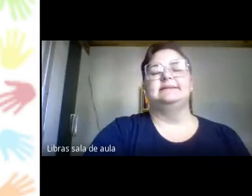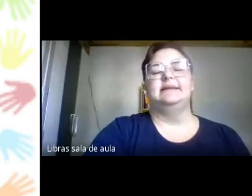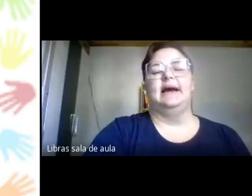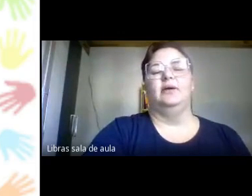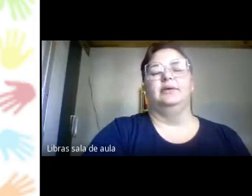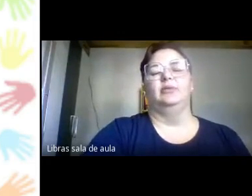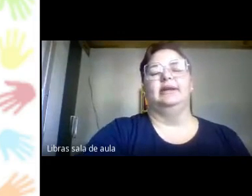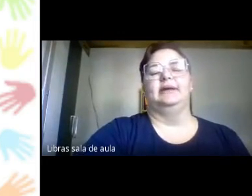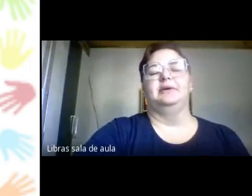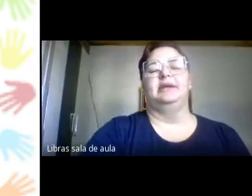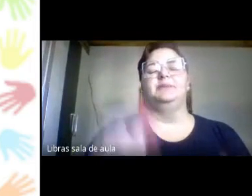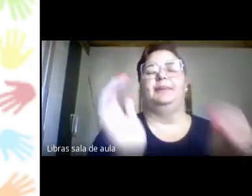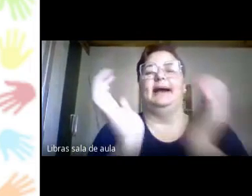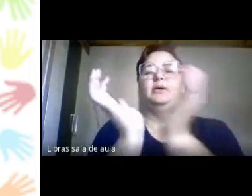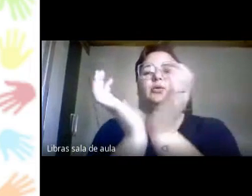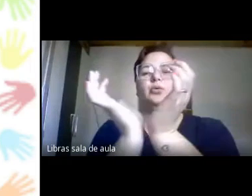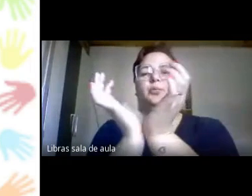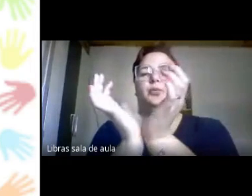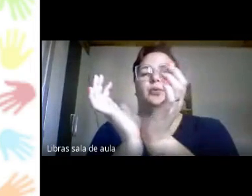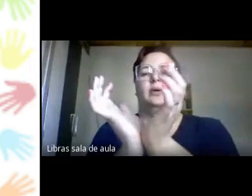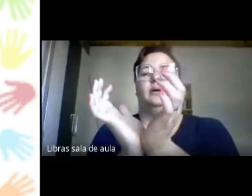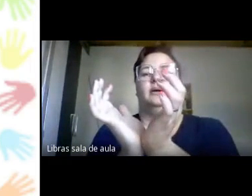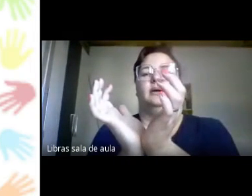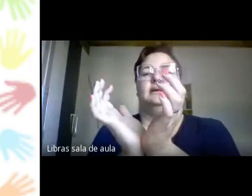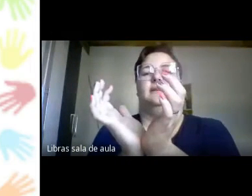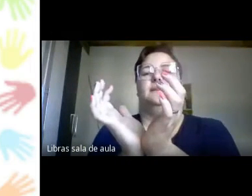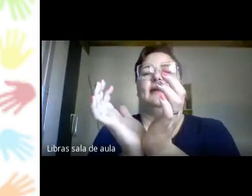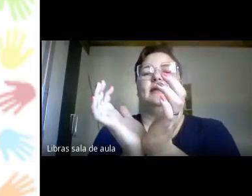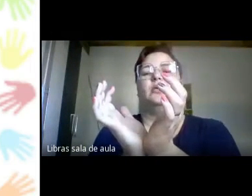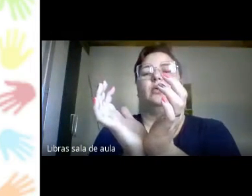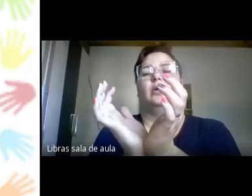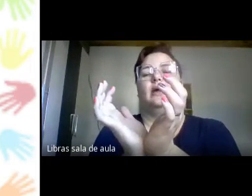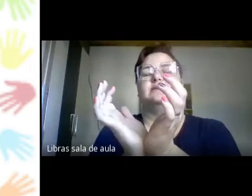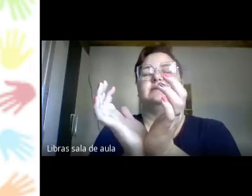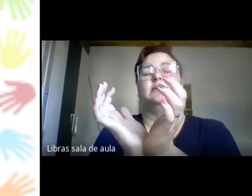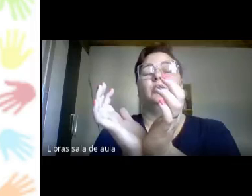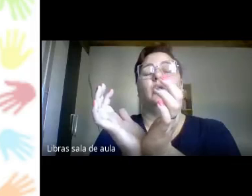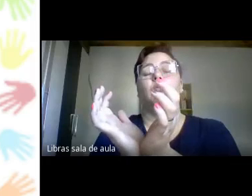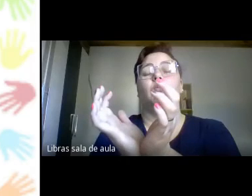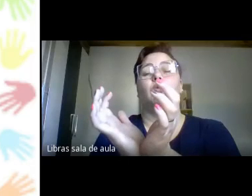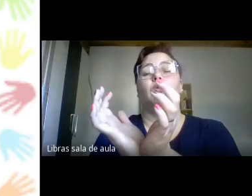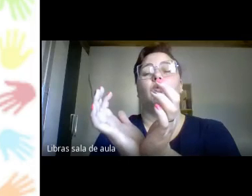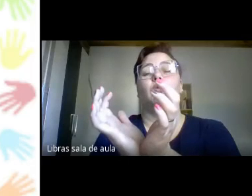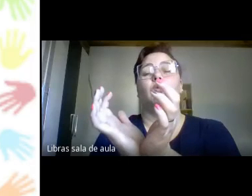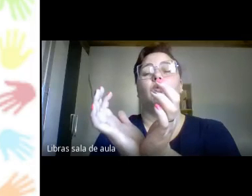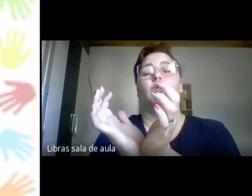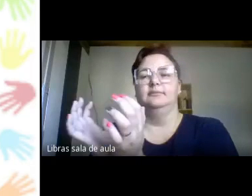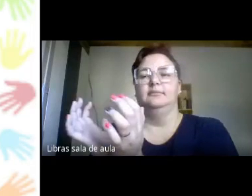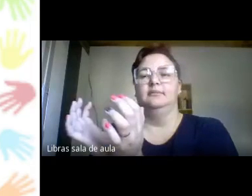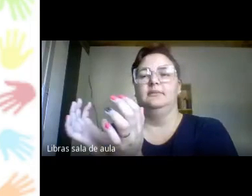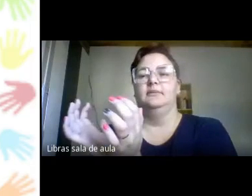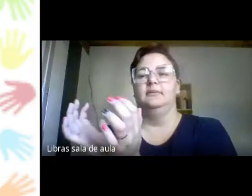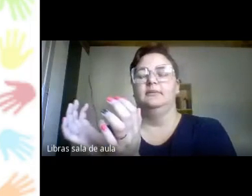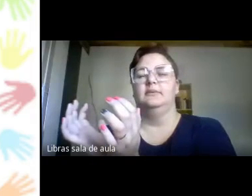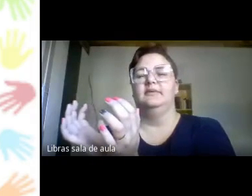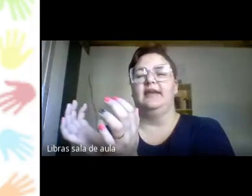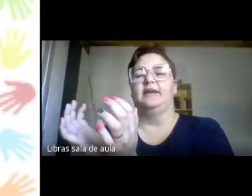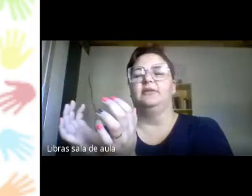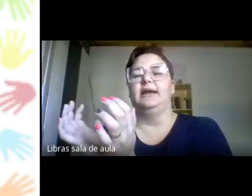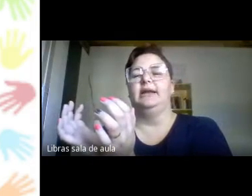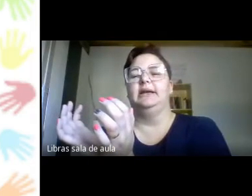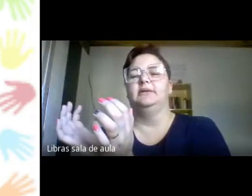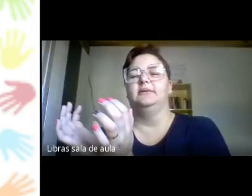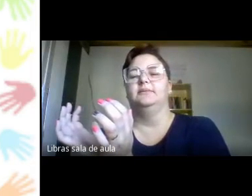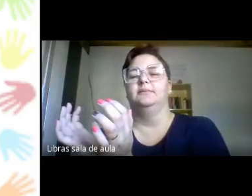Esse sinal que eu trago aqui para grupo também é usado como colega.